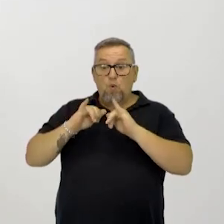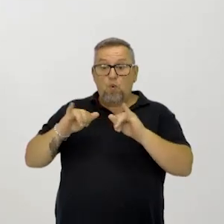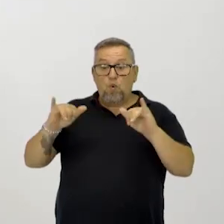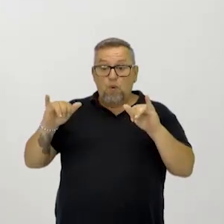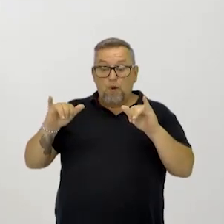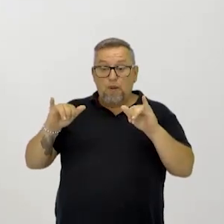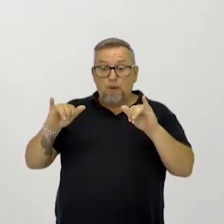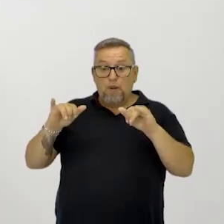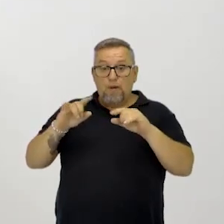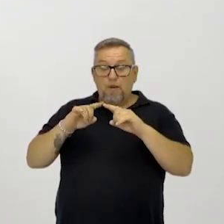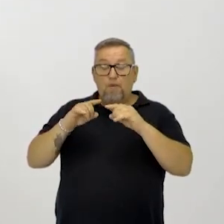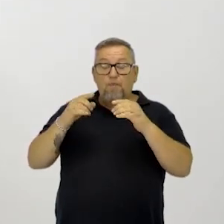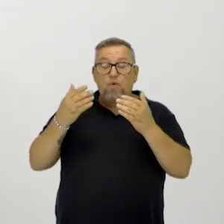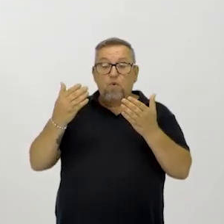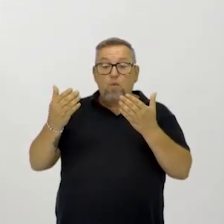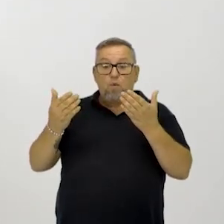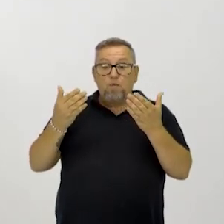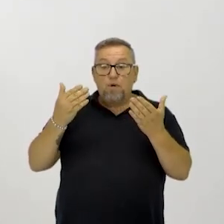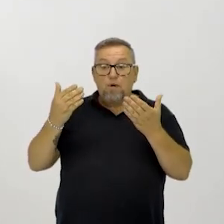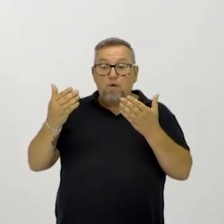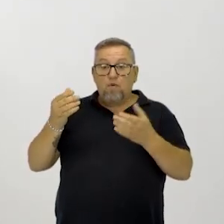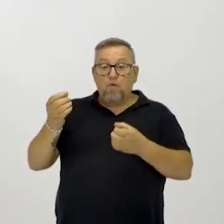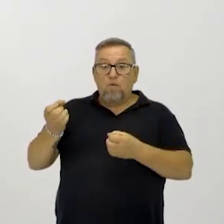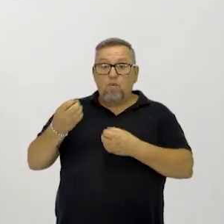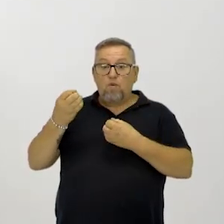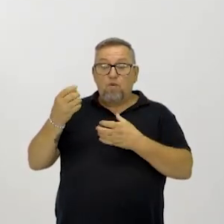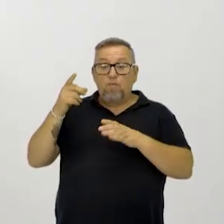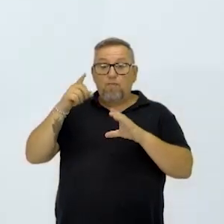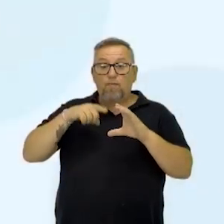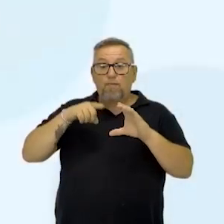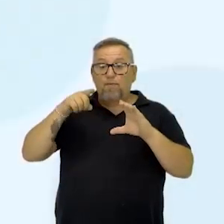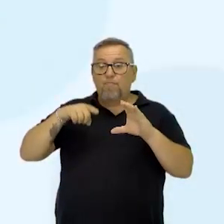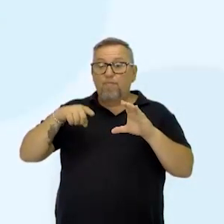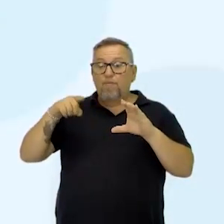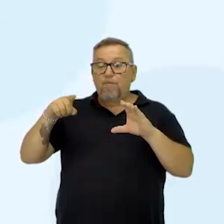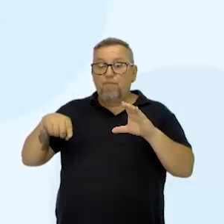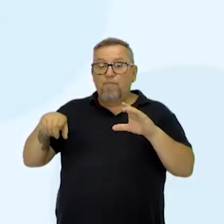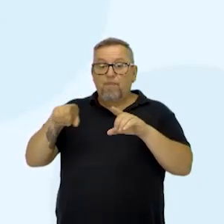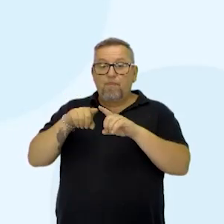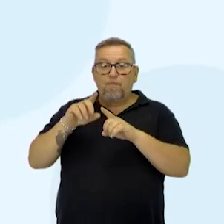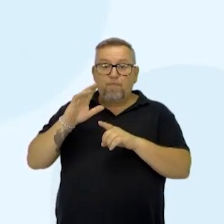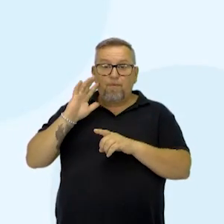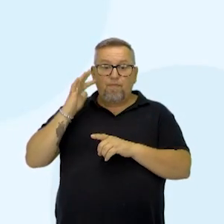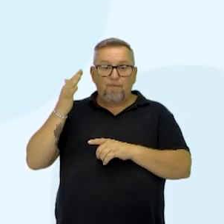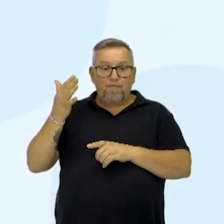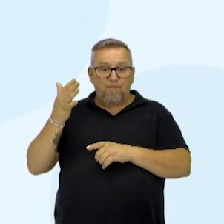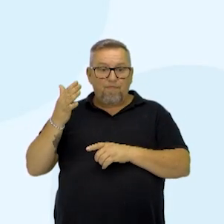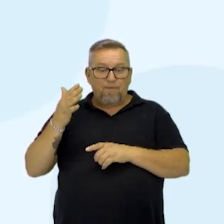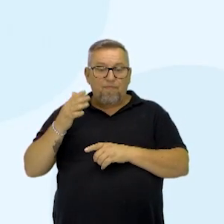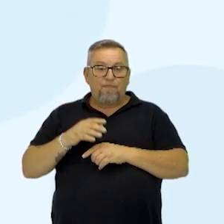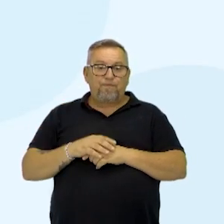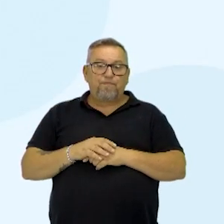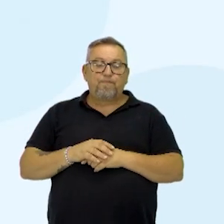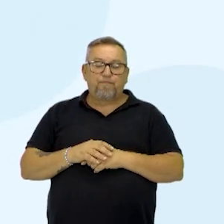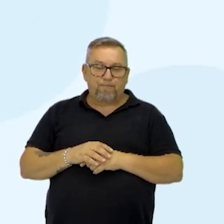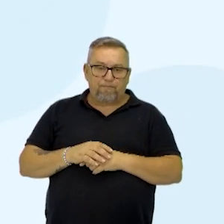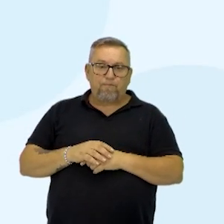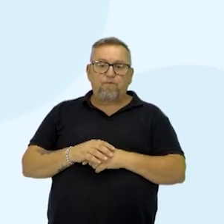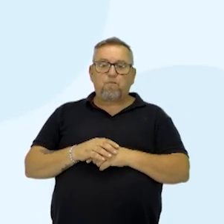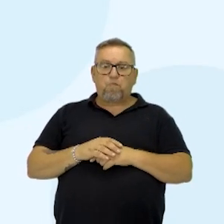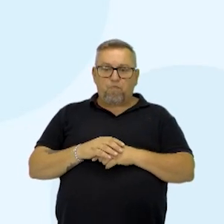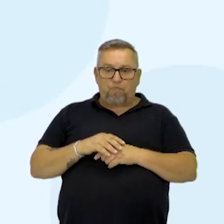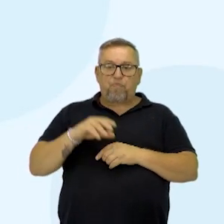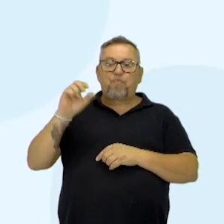os termos comparações, dados estatísticos, relações de causa e efeito? Então, no artigo de divulgação científica